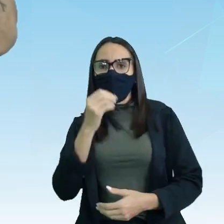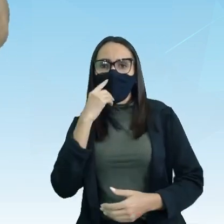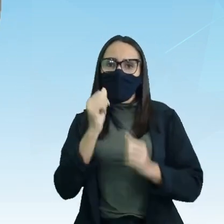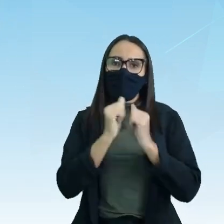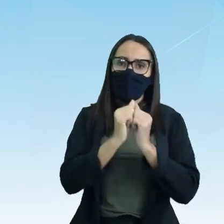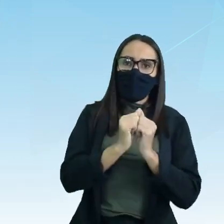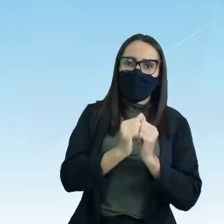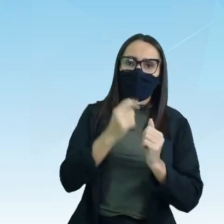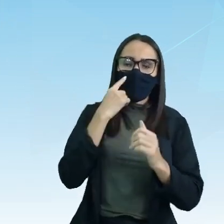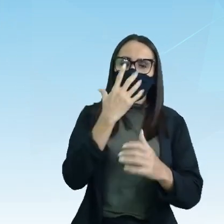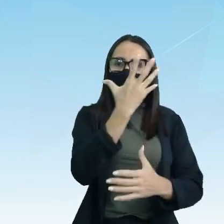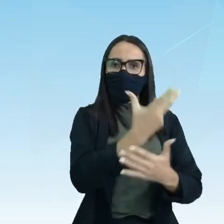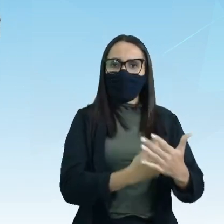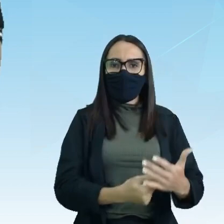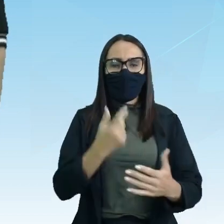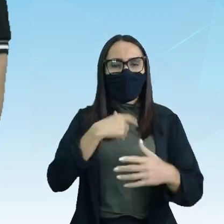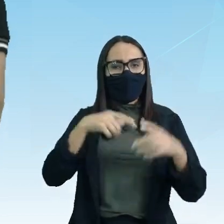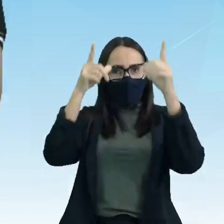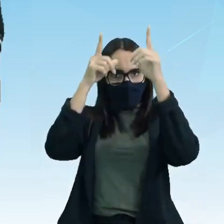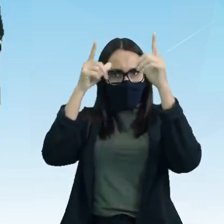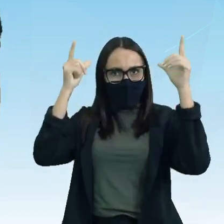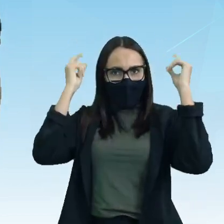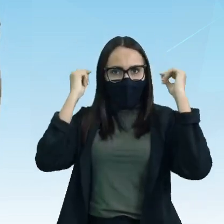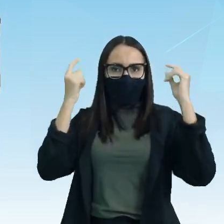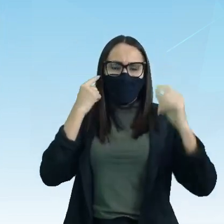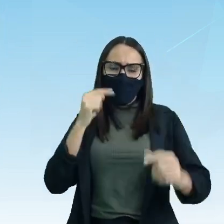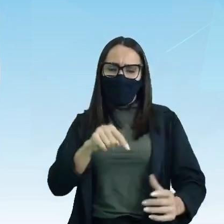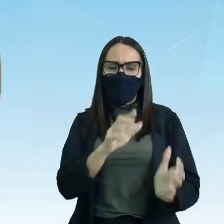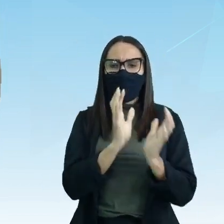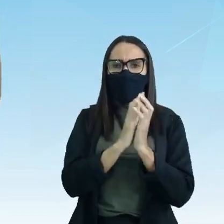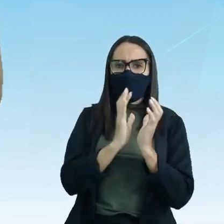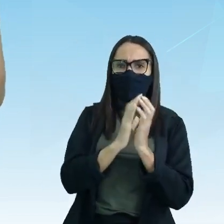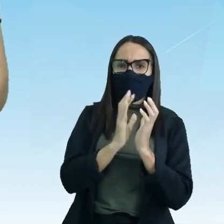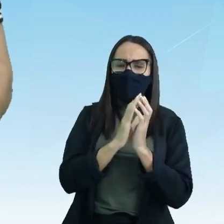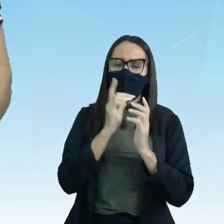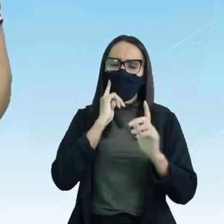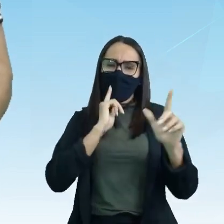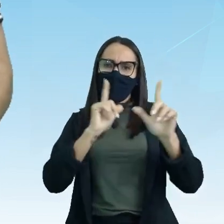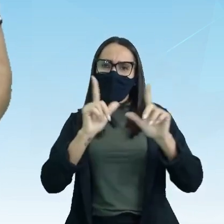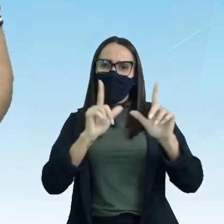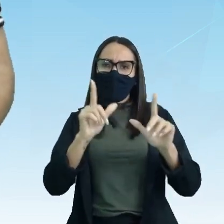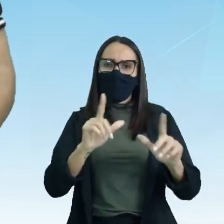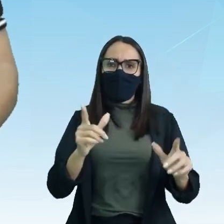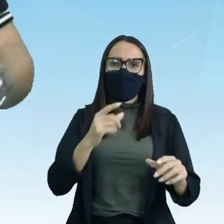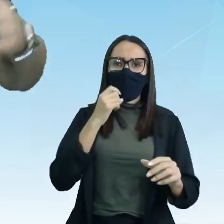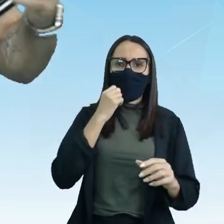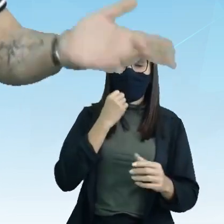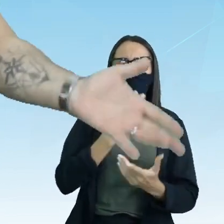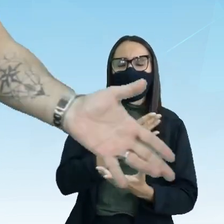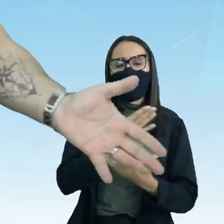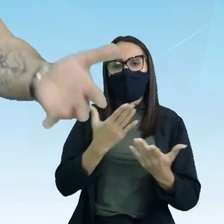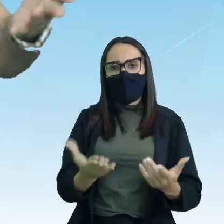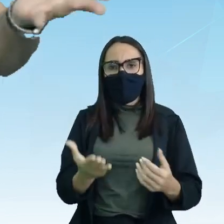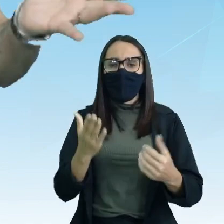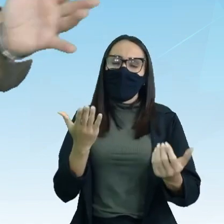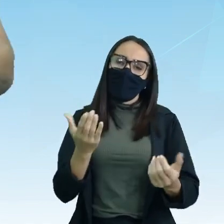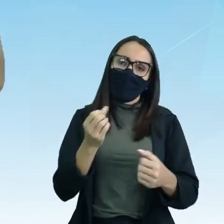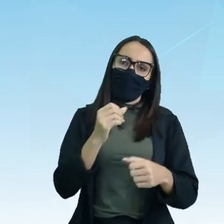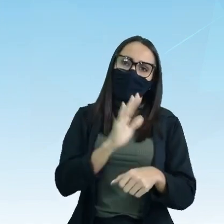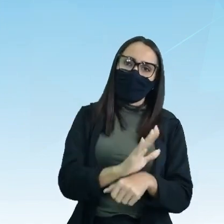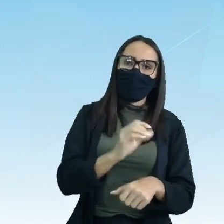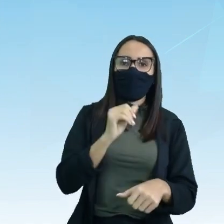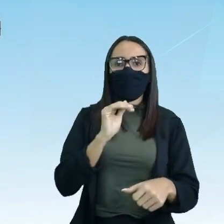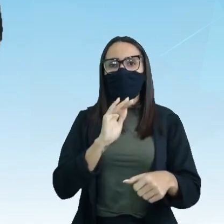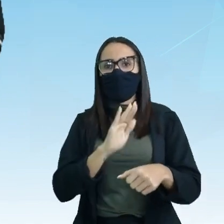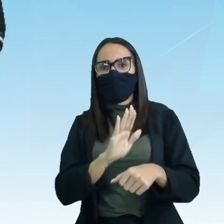pessoal do Sertão, pessoal do Agreste, pessoal da região metropolitana do Recife que nos assistem. Bom dia, boa tarde, boa noite, uma boa madrugada, depende da hora que você está